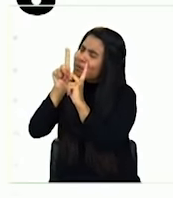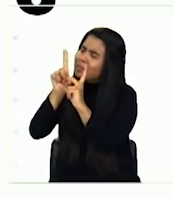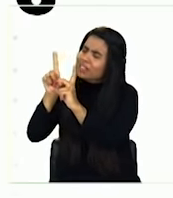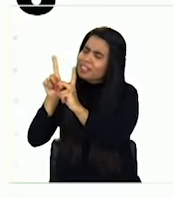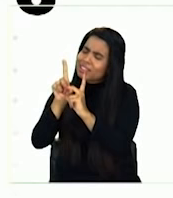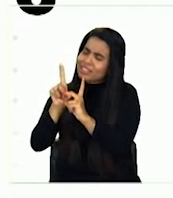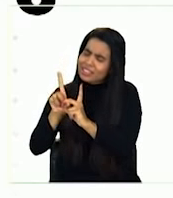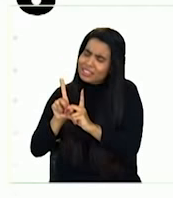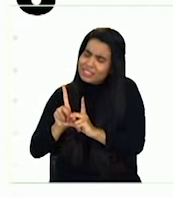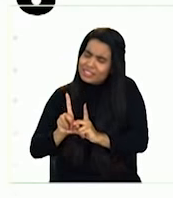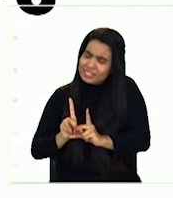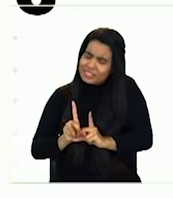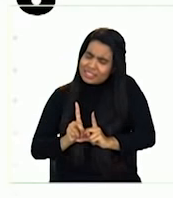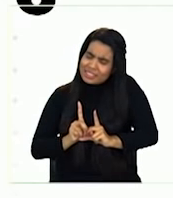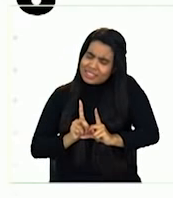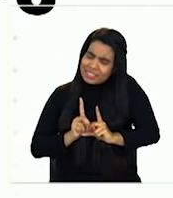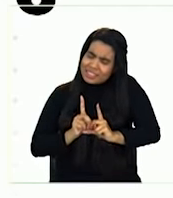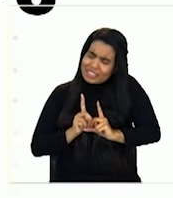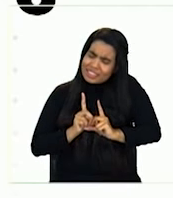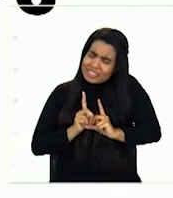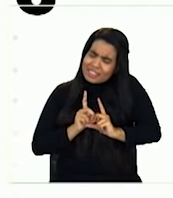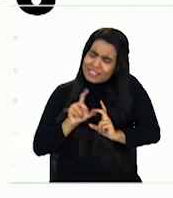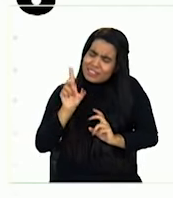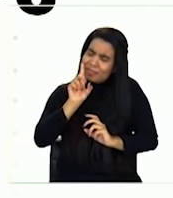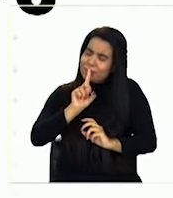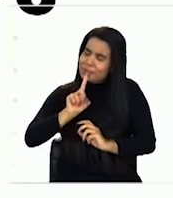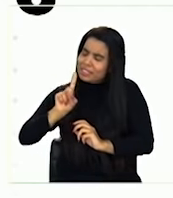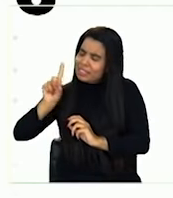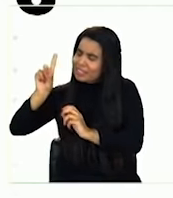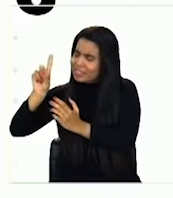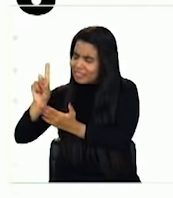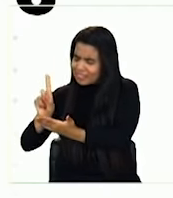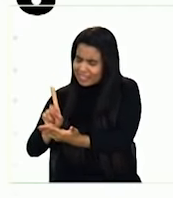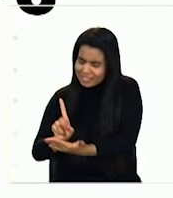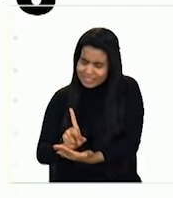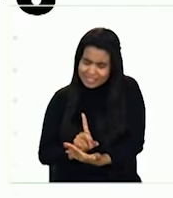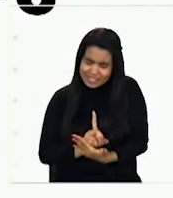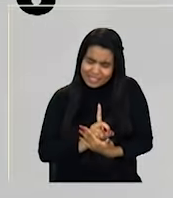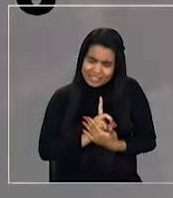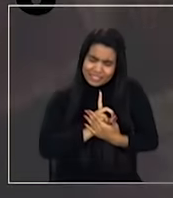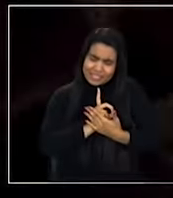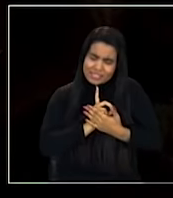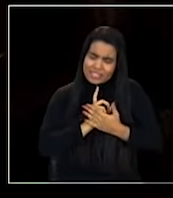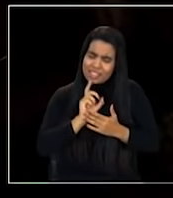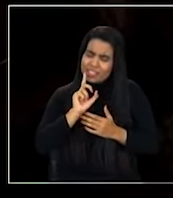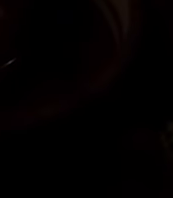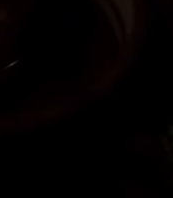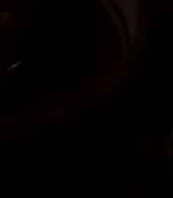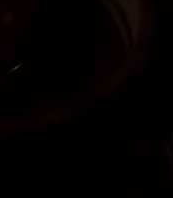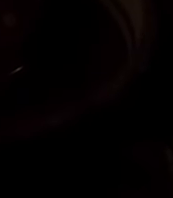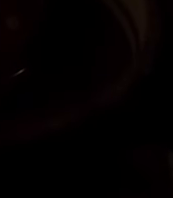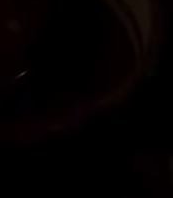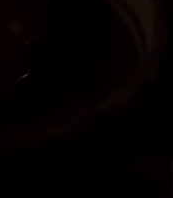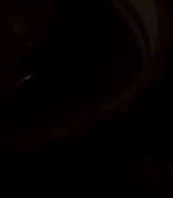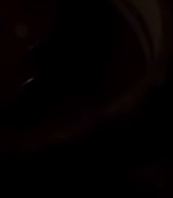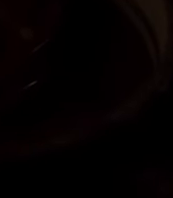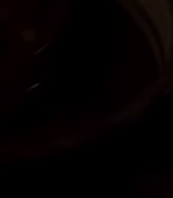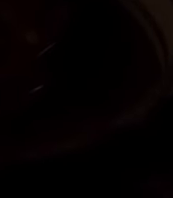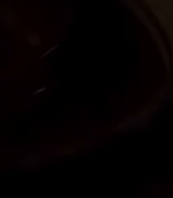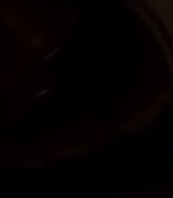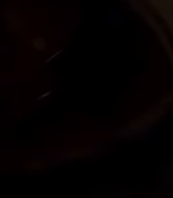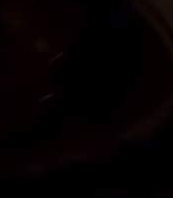Rei meu e Deus meu. Eu encontrei